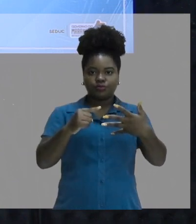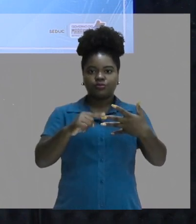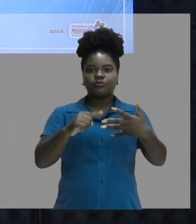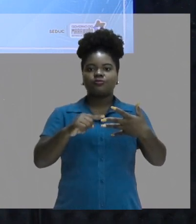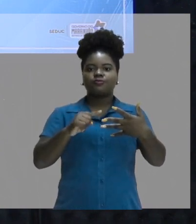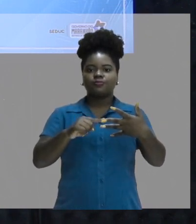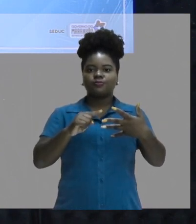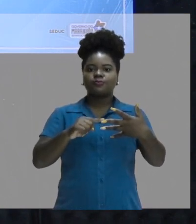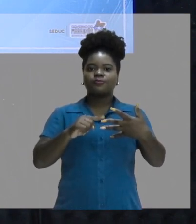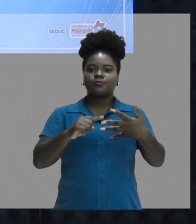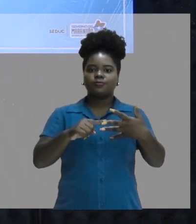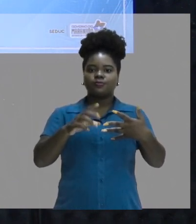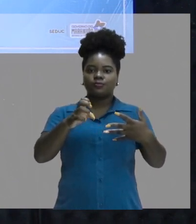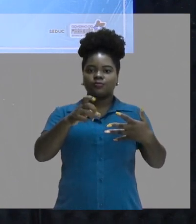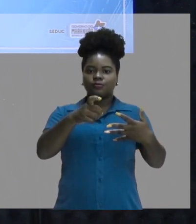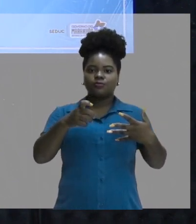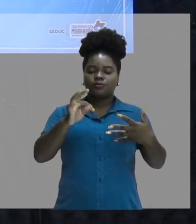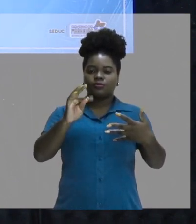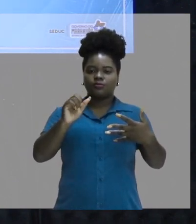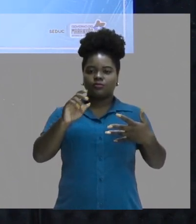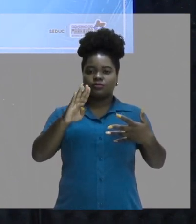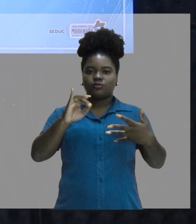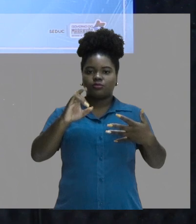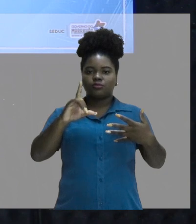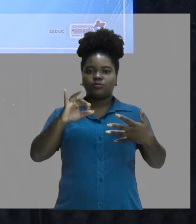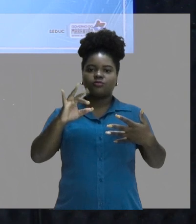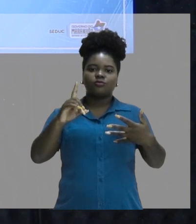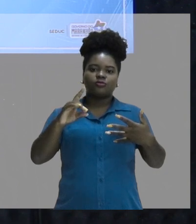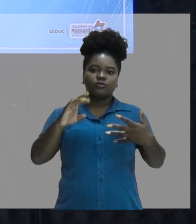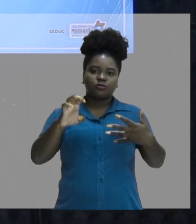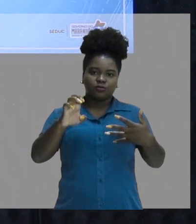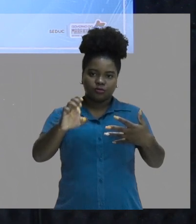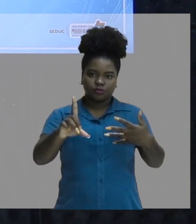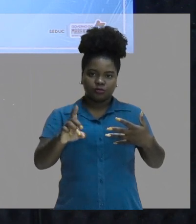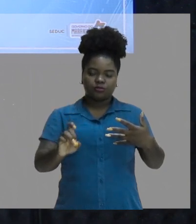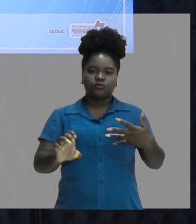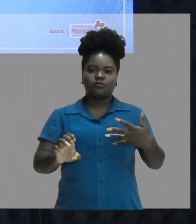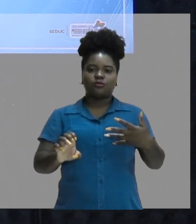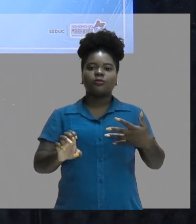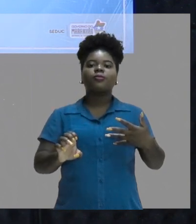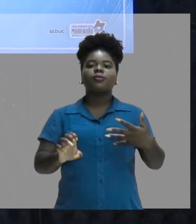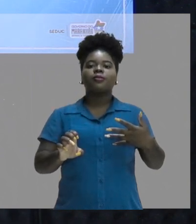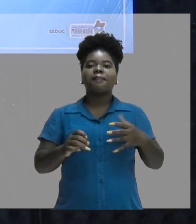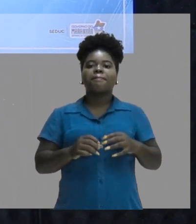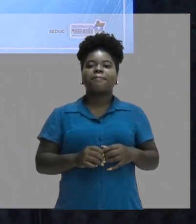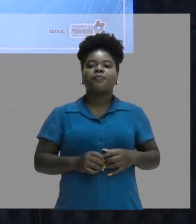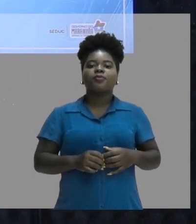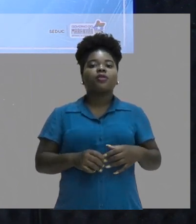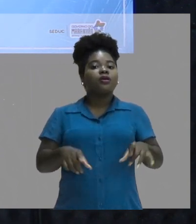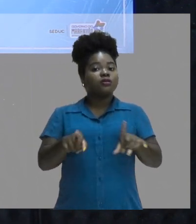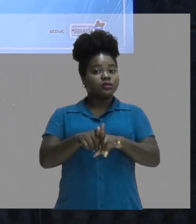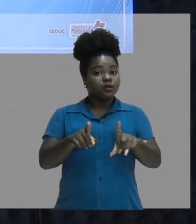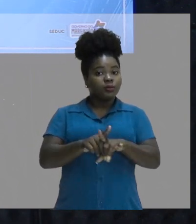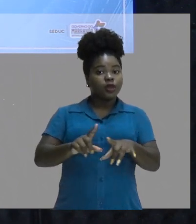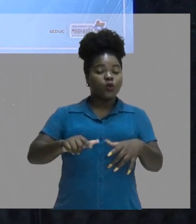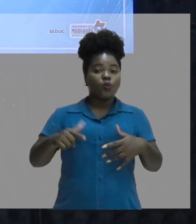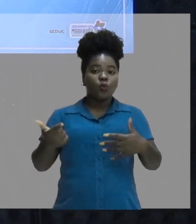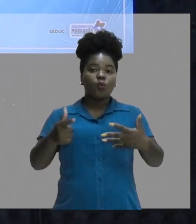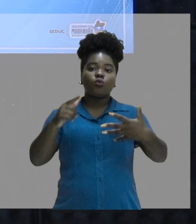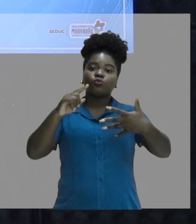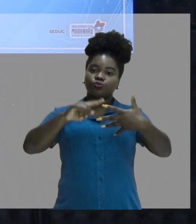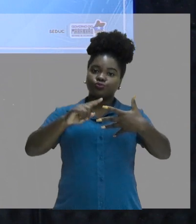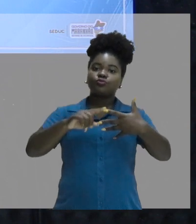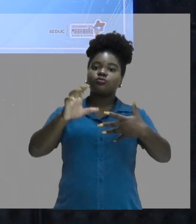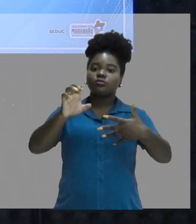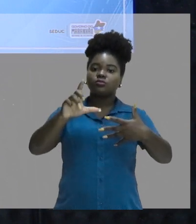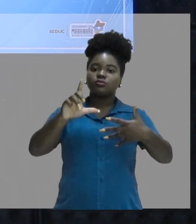o músculo tem de se estender. Eu contraio, eu também consigo estender a musculatura. E nós temos